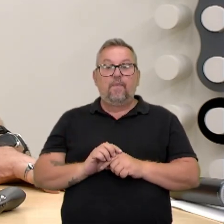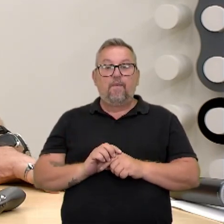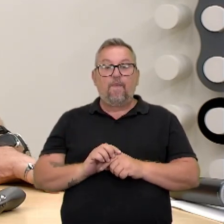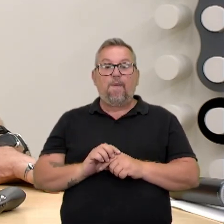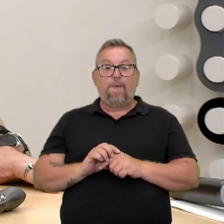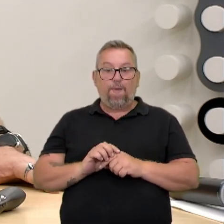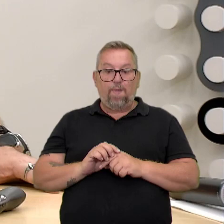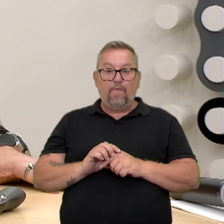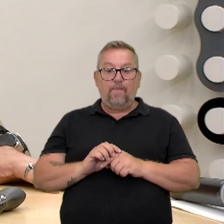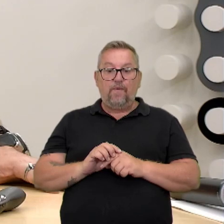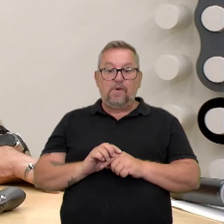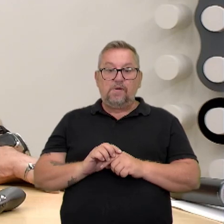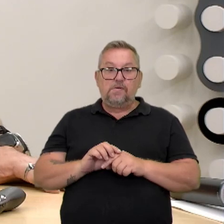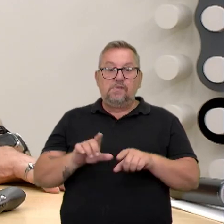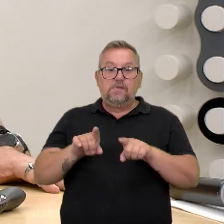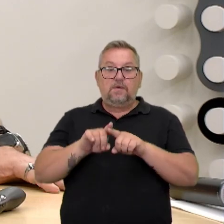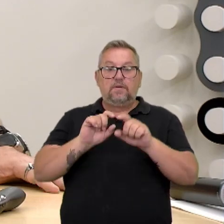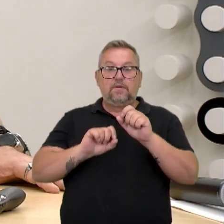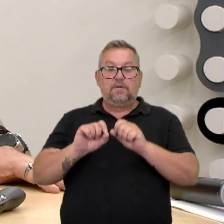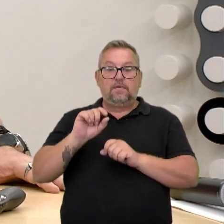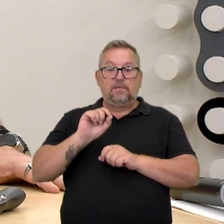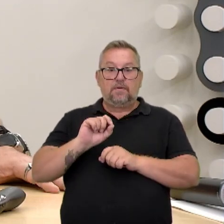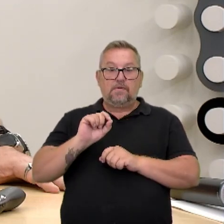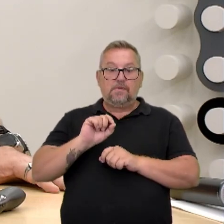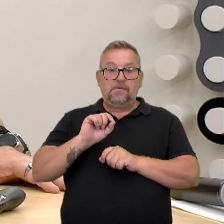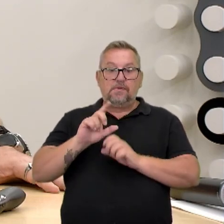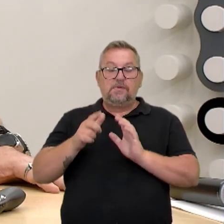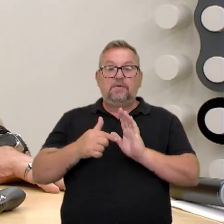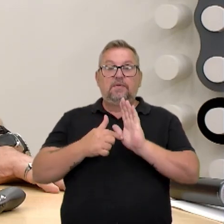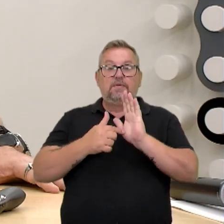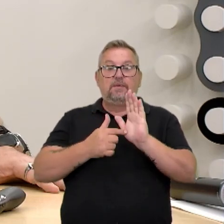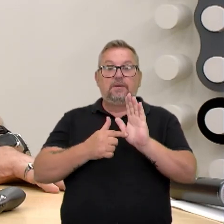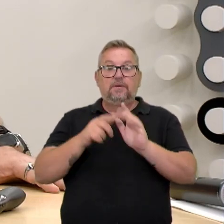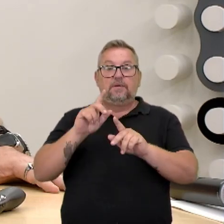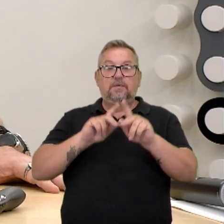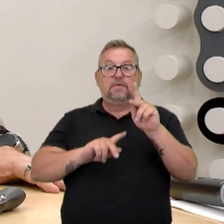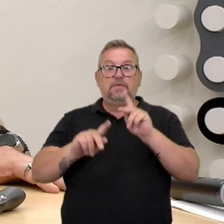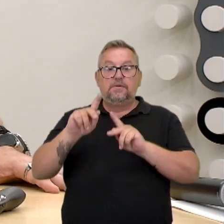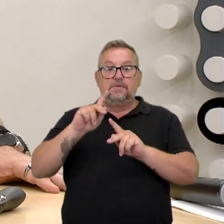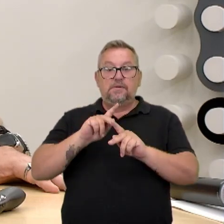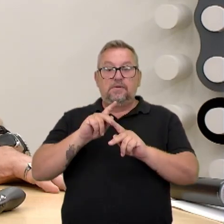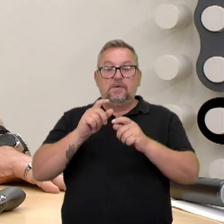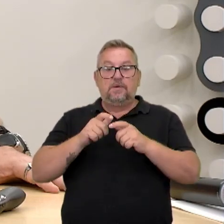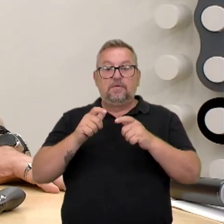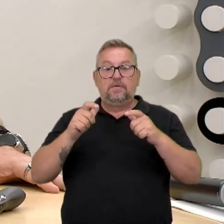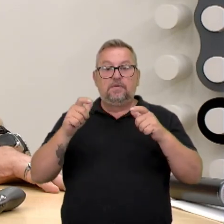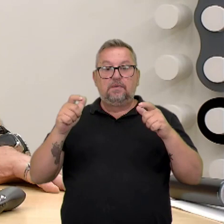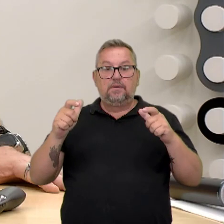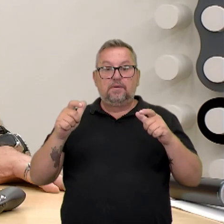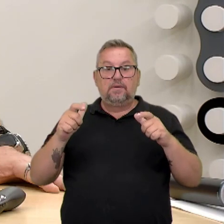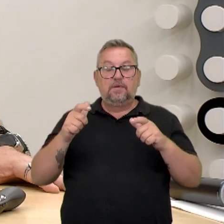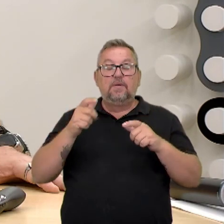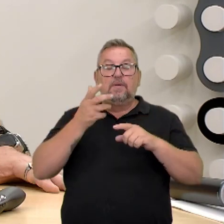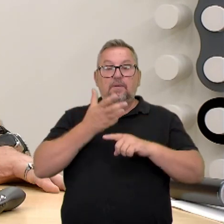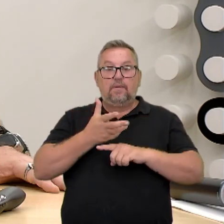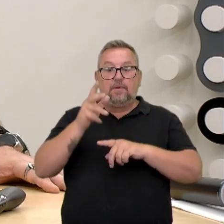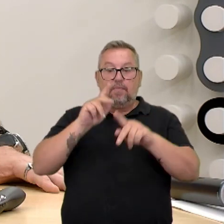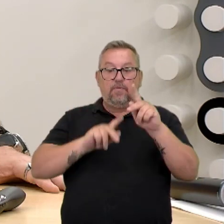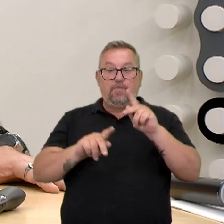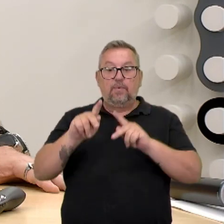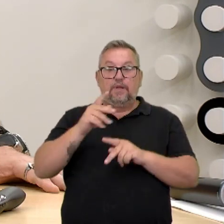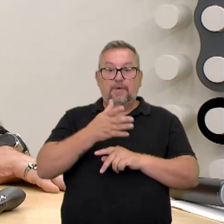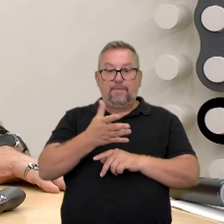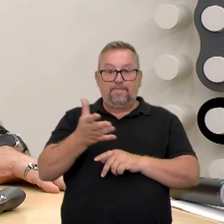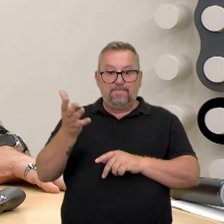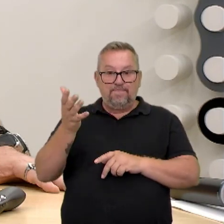na taxa de natalidade, o que vai, logicamente, refletir na população, né, no crescimento vegetativo da população,